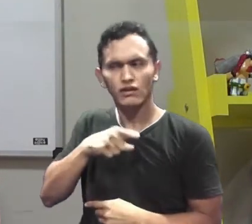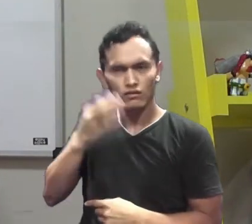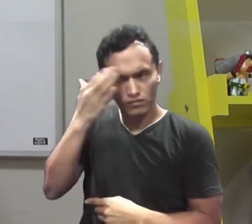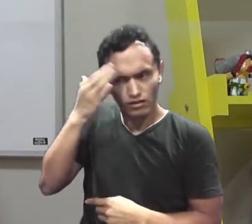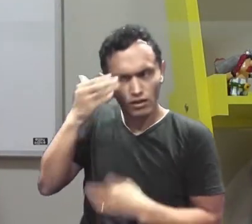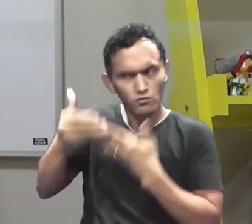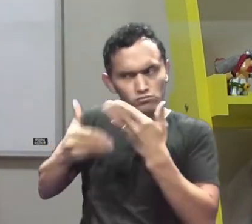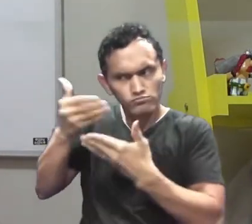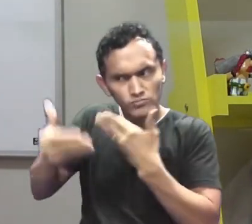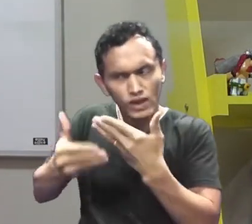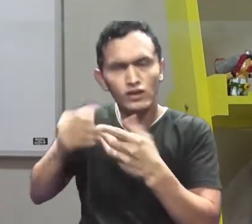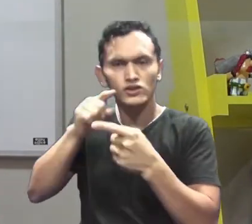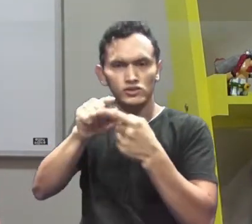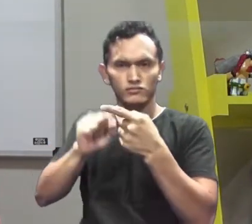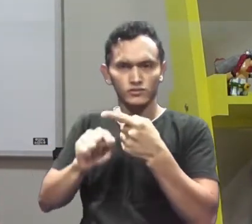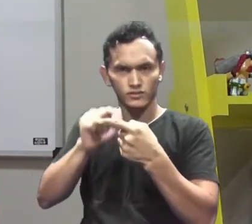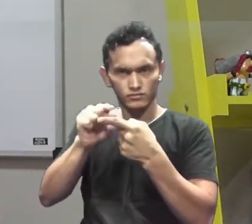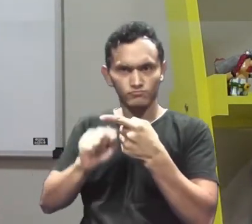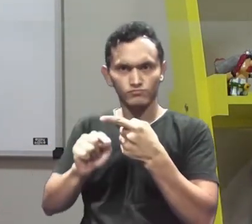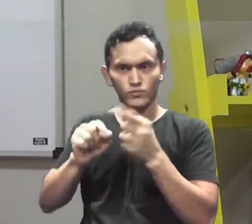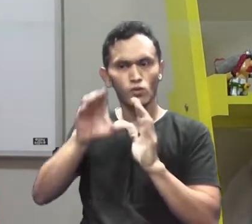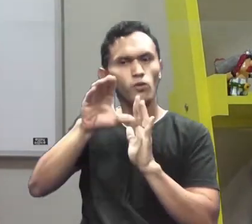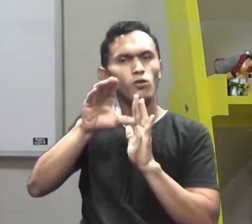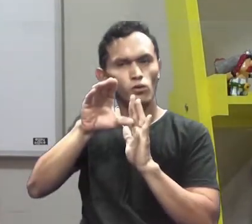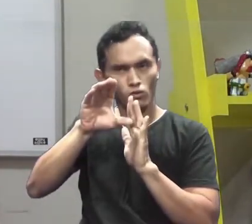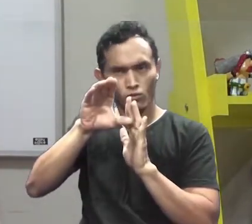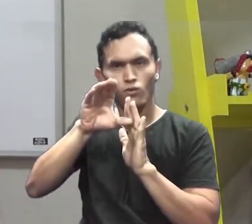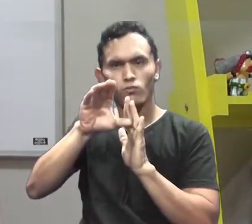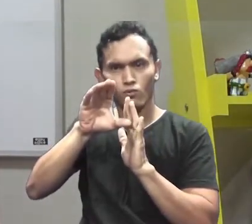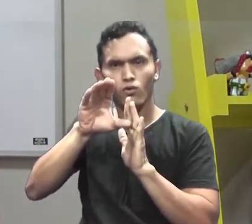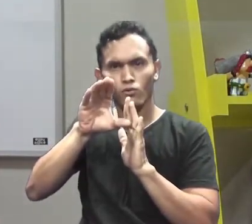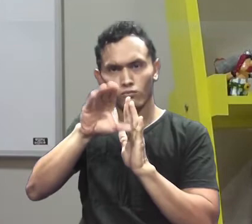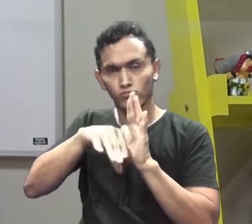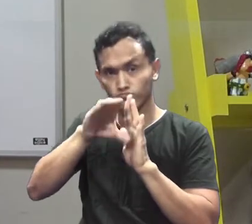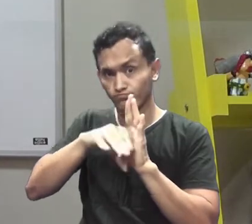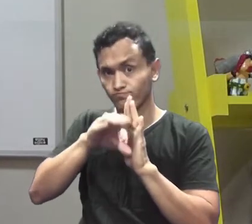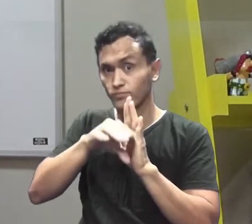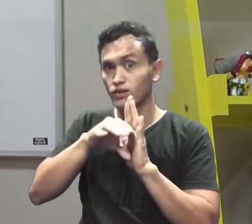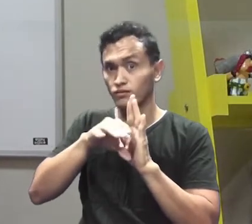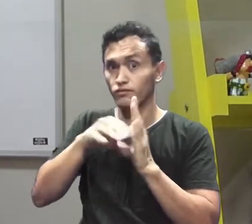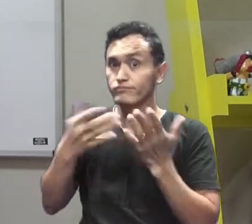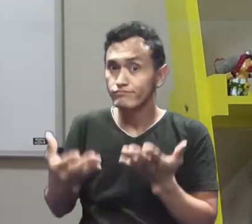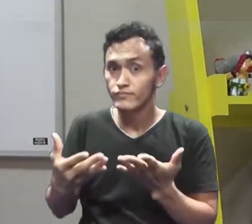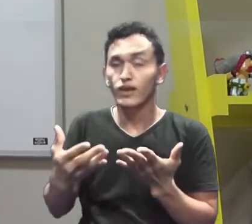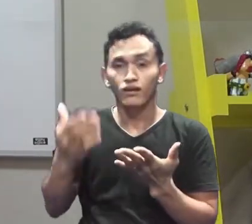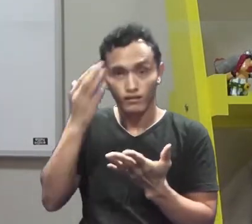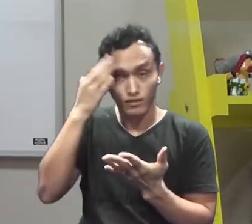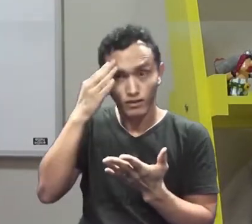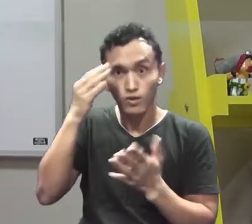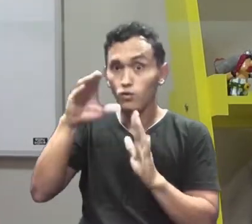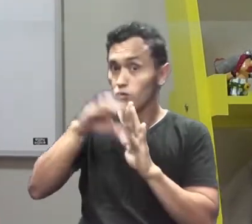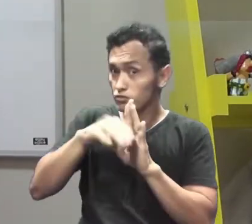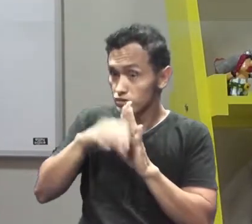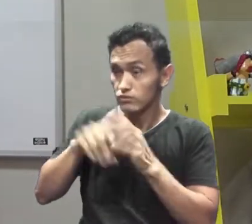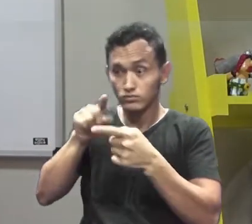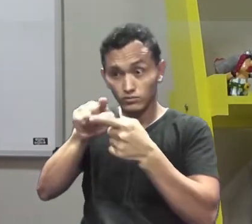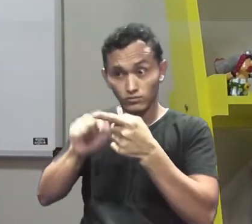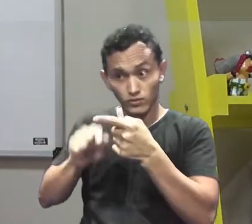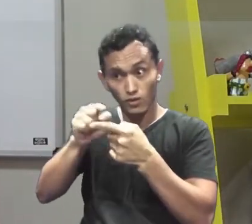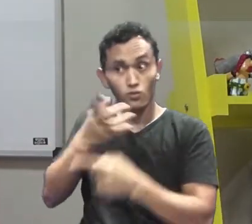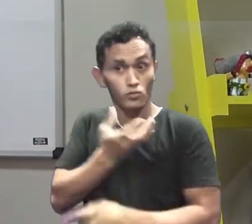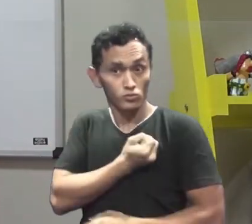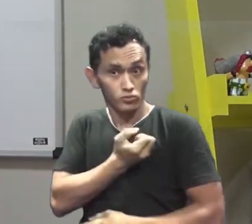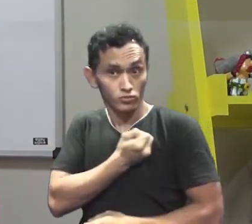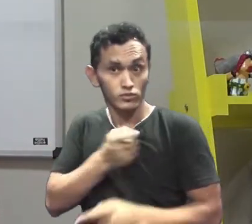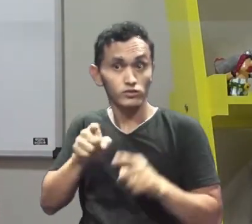o processo de divisão no conceito? Depois, ele entendeu o conceito de divisão com